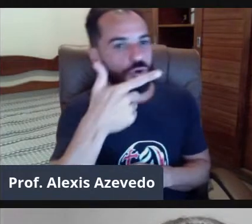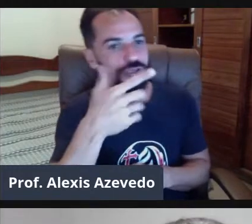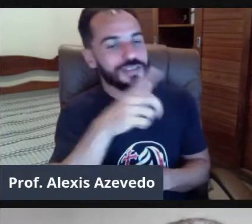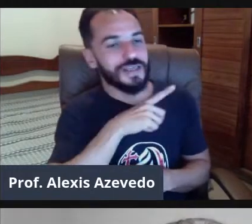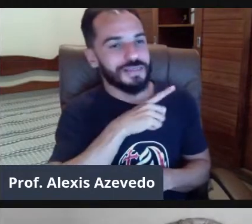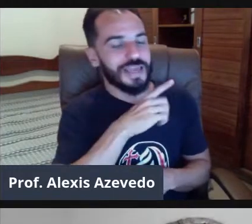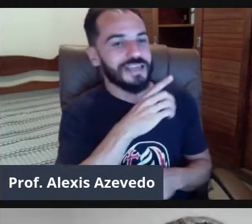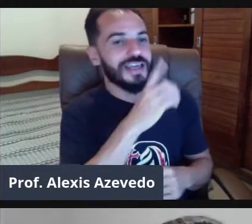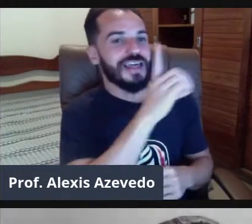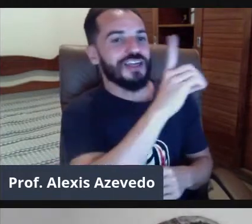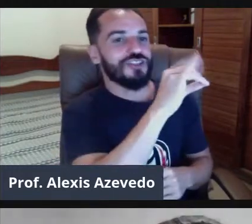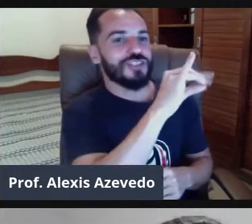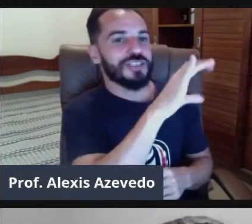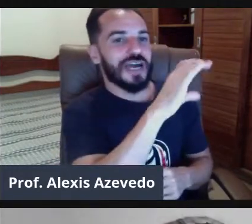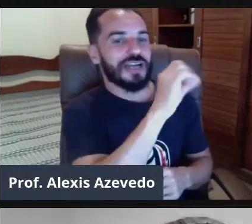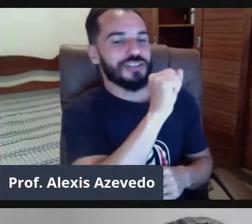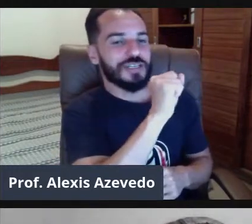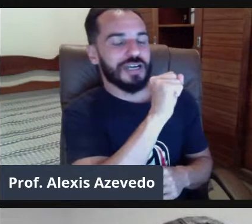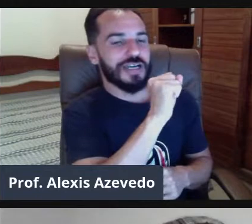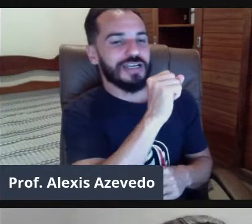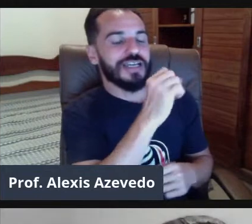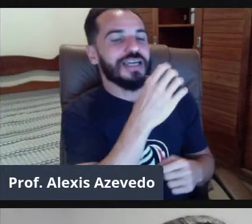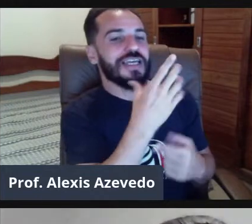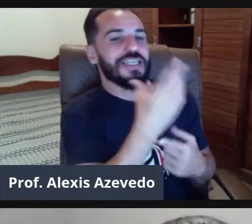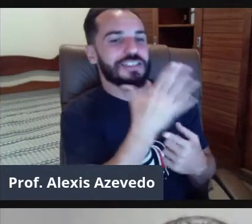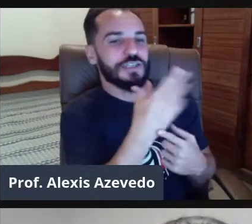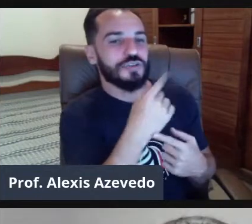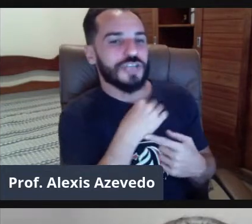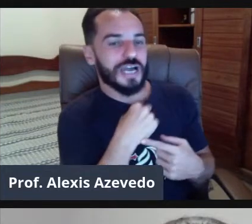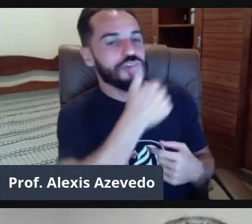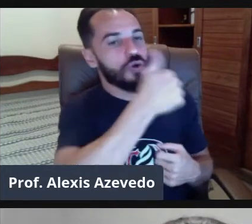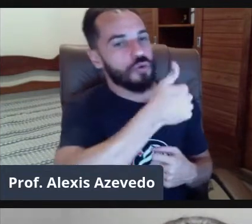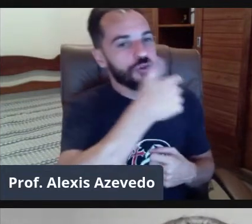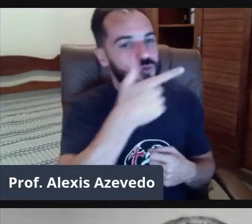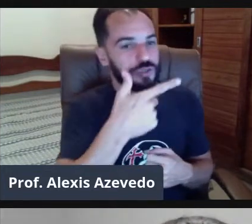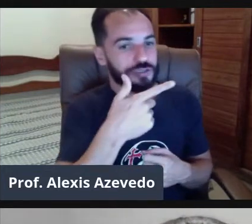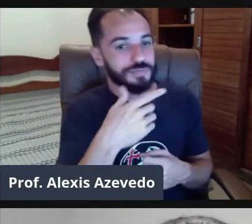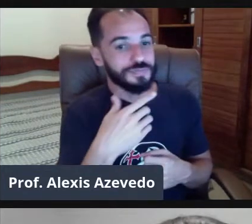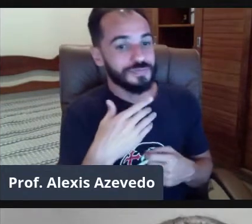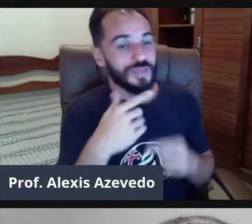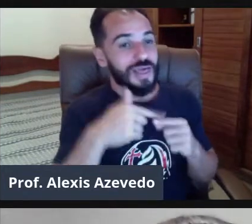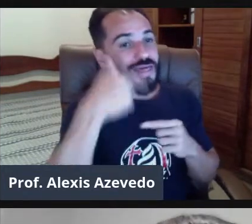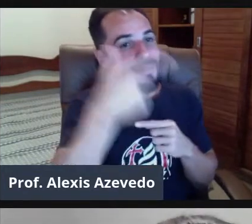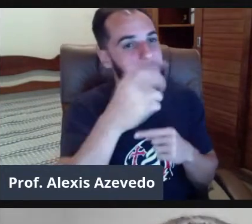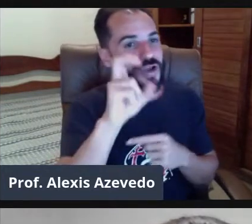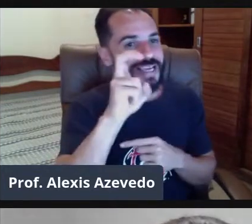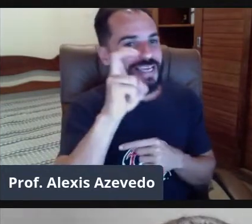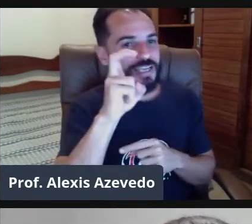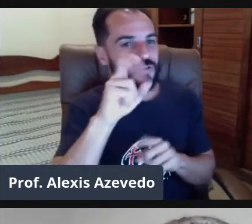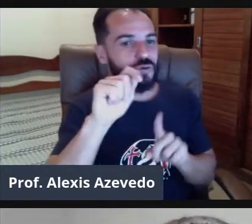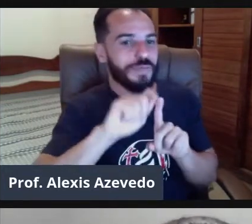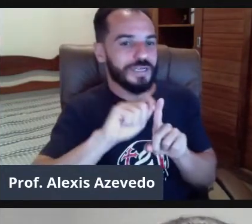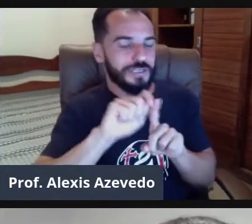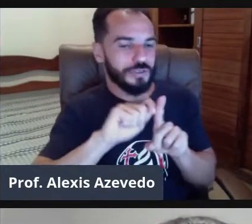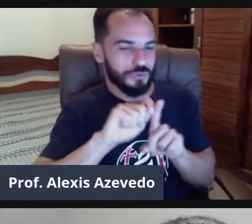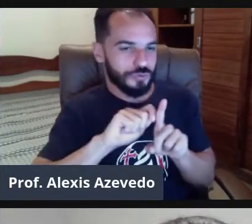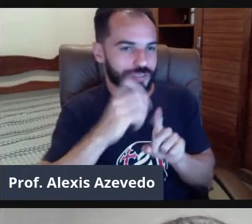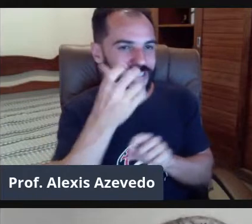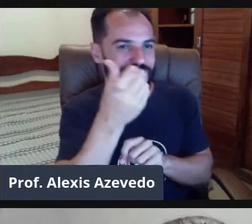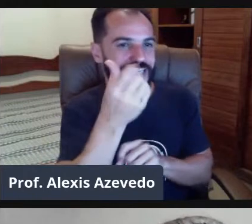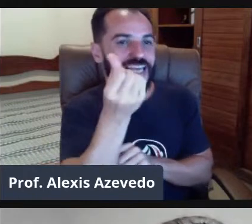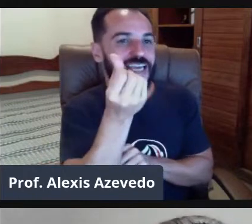Arte. Quando for o quinto período do curso, o aluno se matricula em